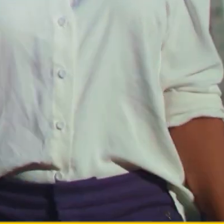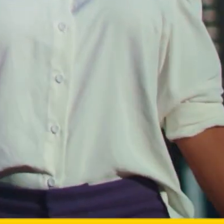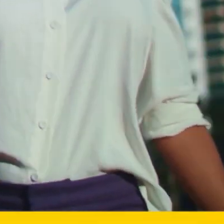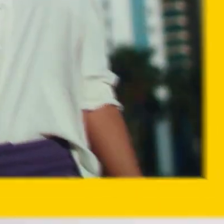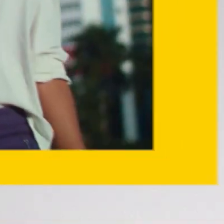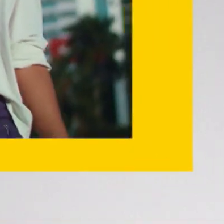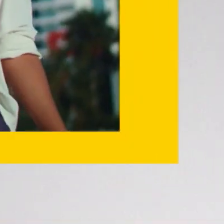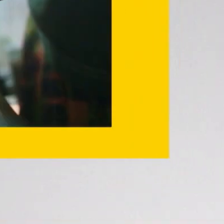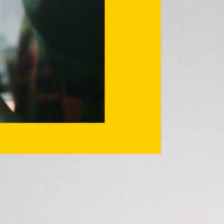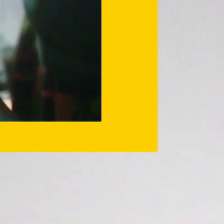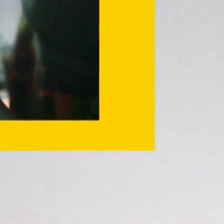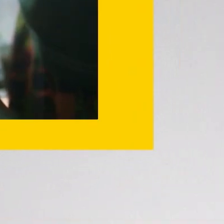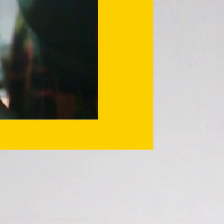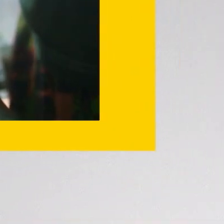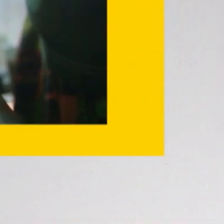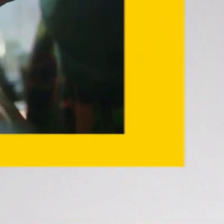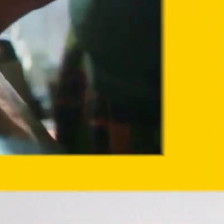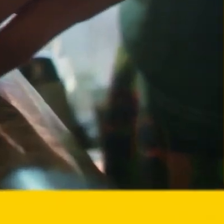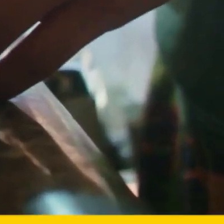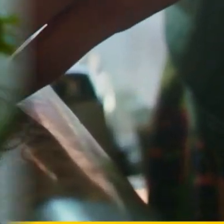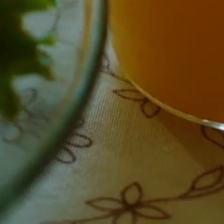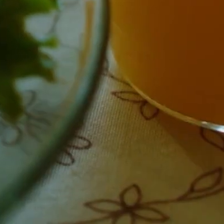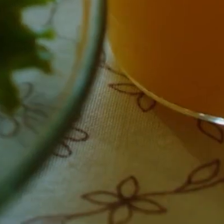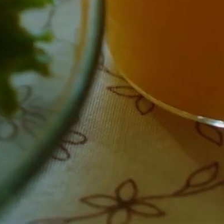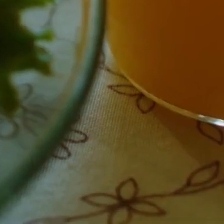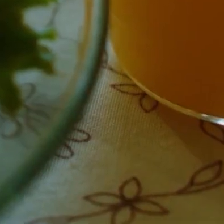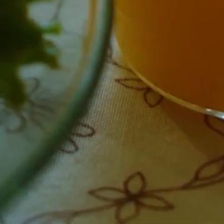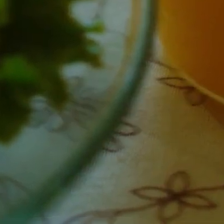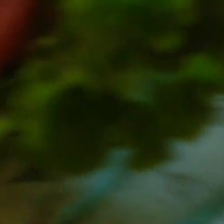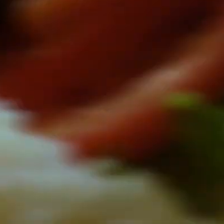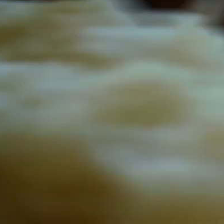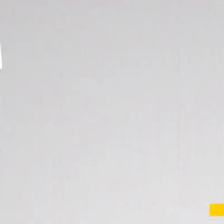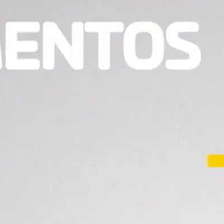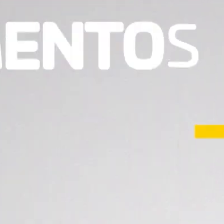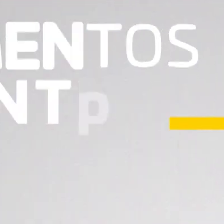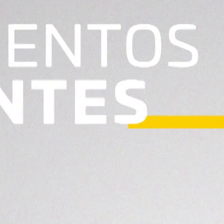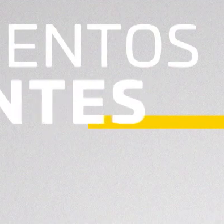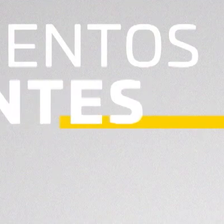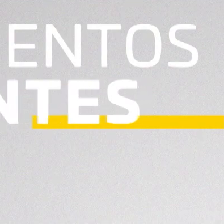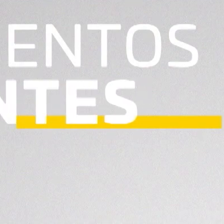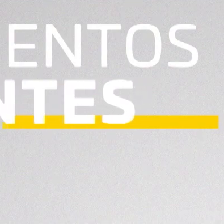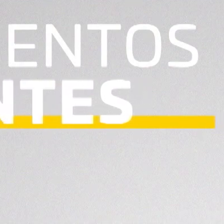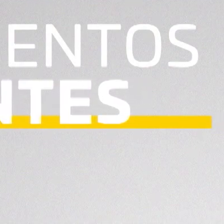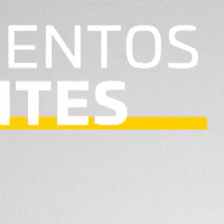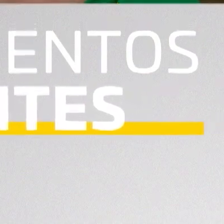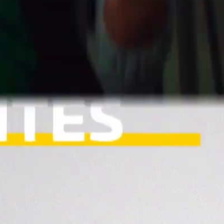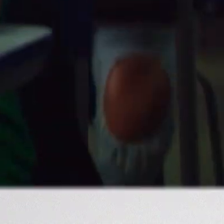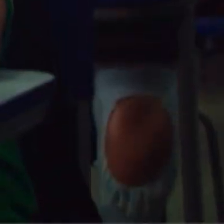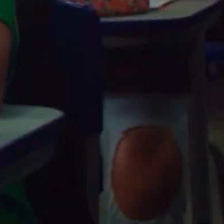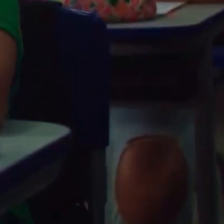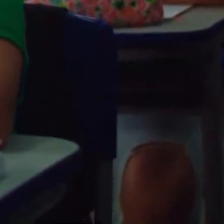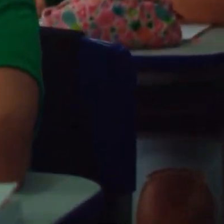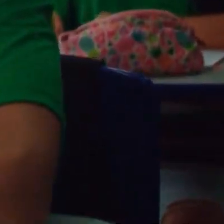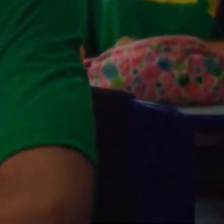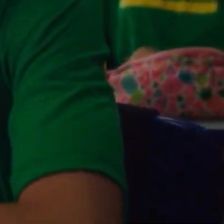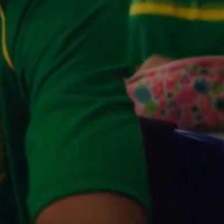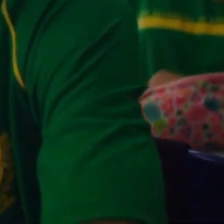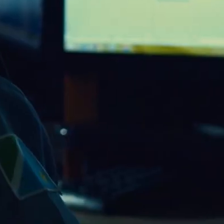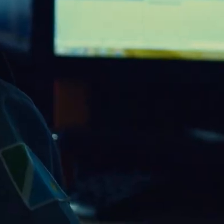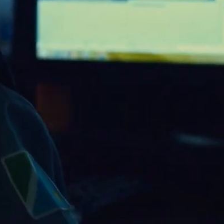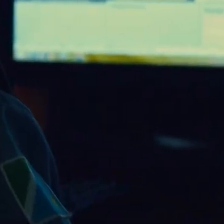Maior qualificação para aumentar a renda dos sul-mato-grossenses. Investimentos constantes na base, que é a